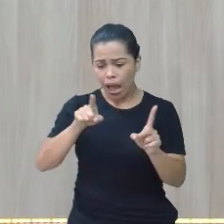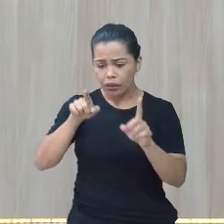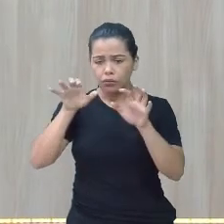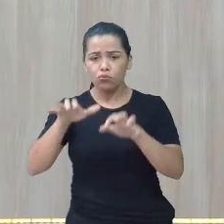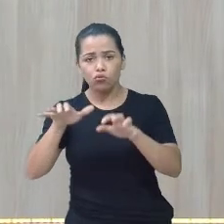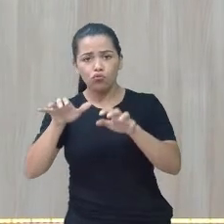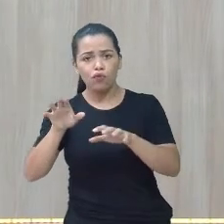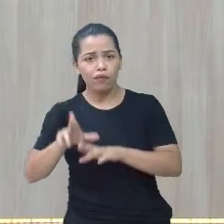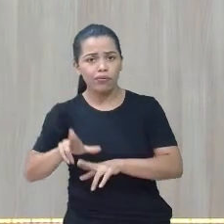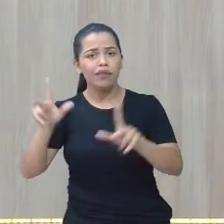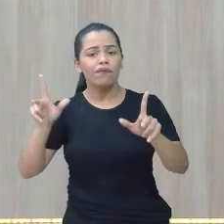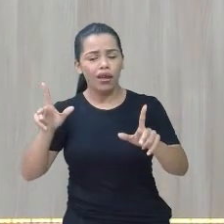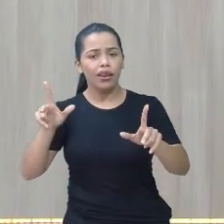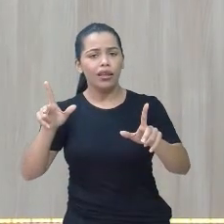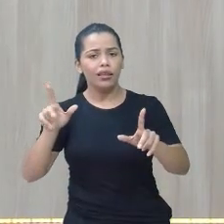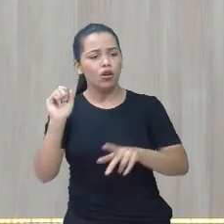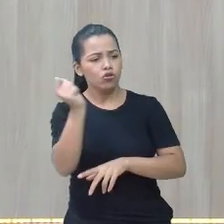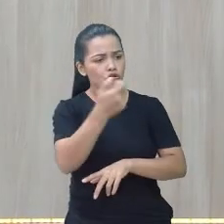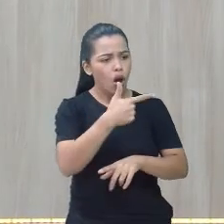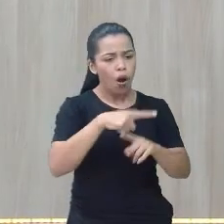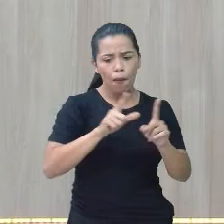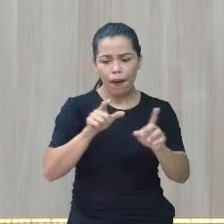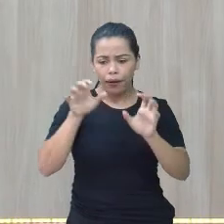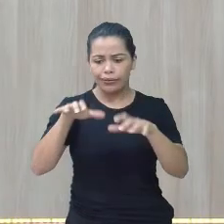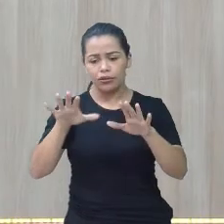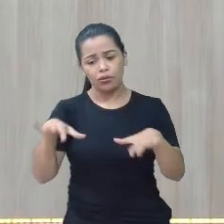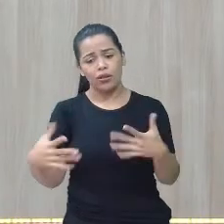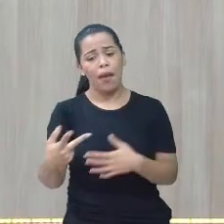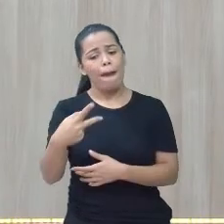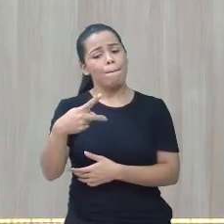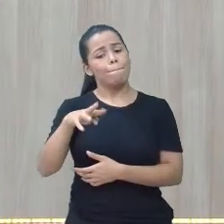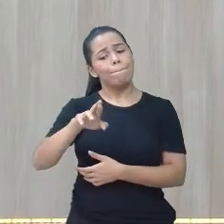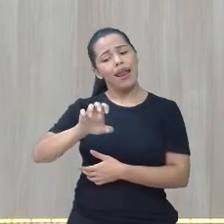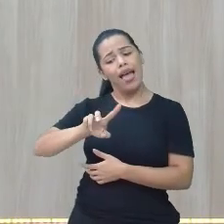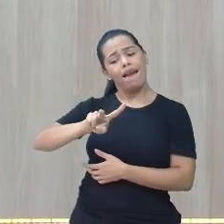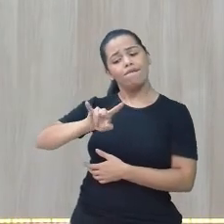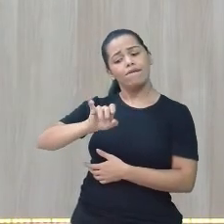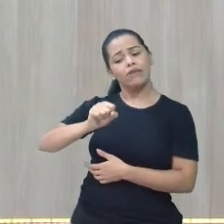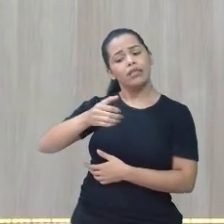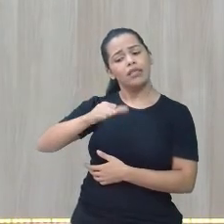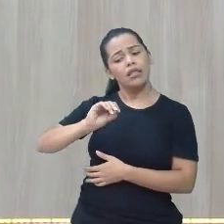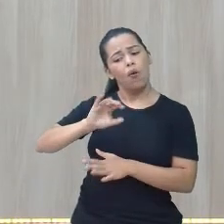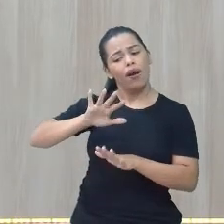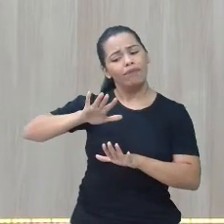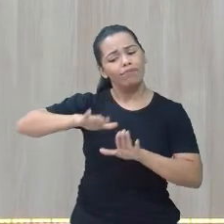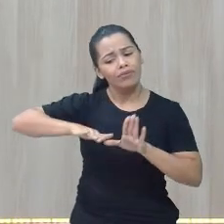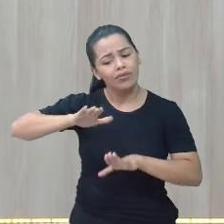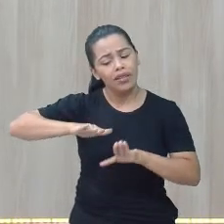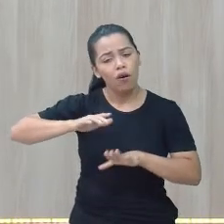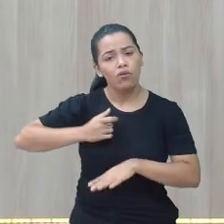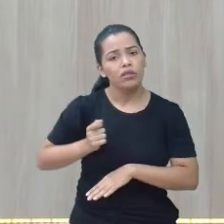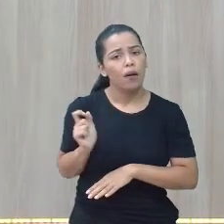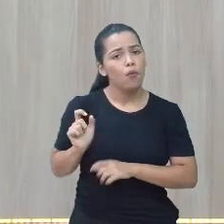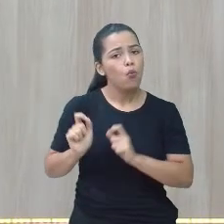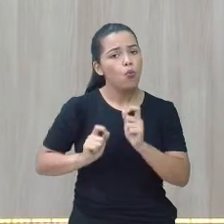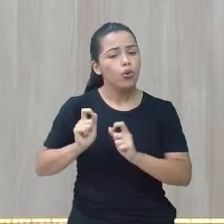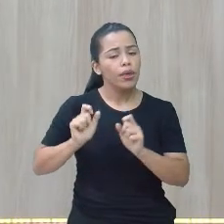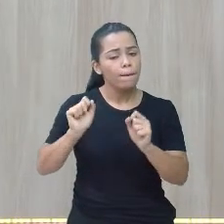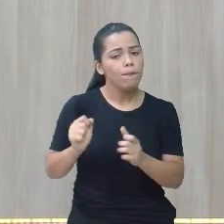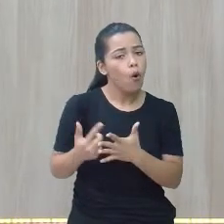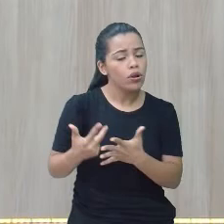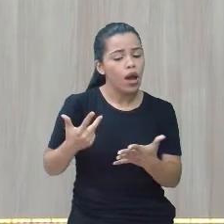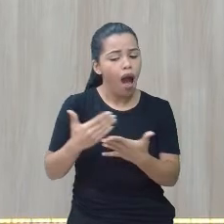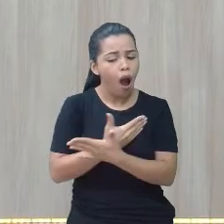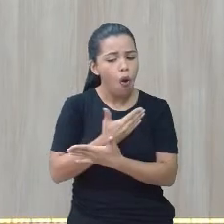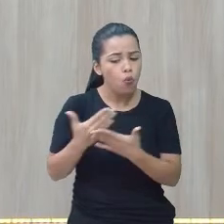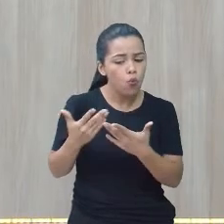do tempo, não é? Então eles tentam prever o que vai acontecer olhando algumas situações, olhando alguns indícios,